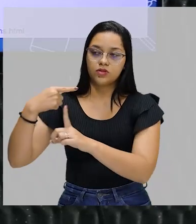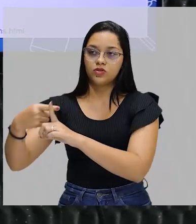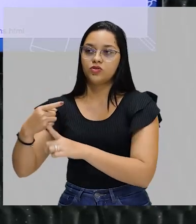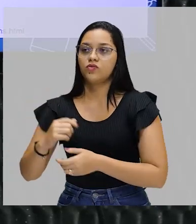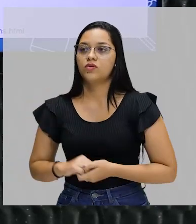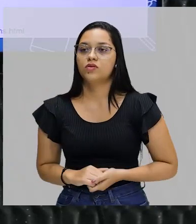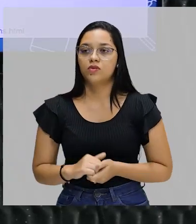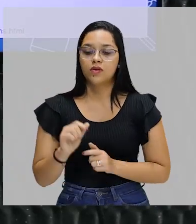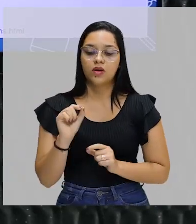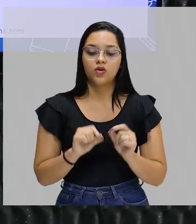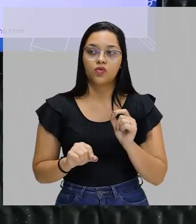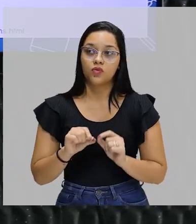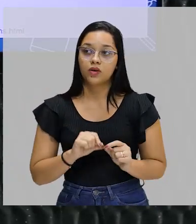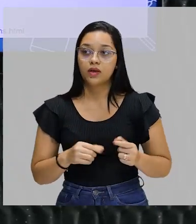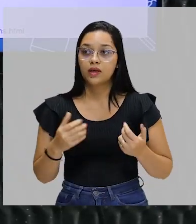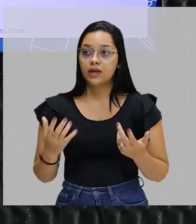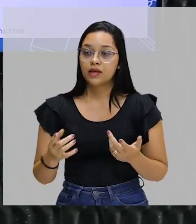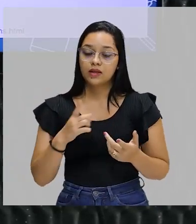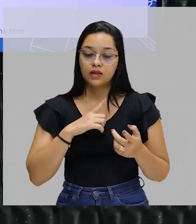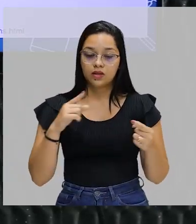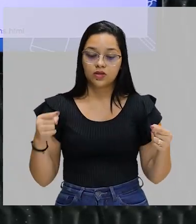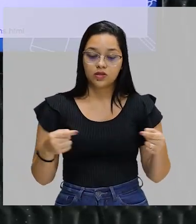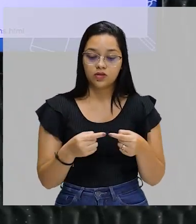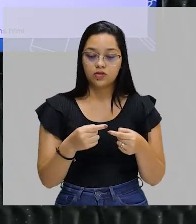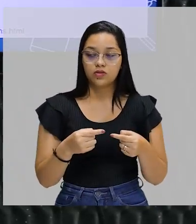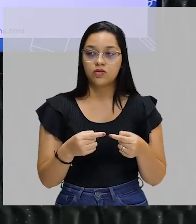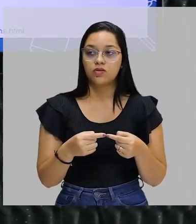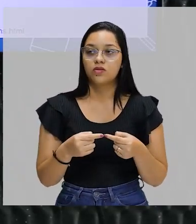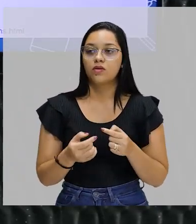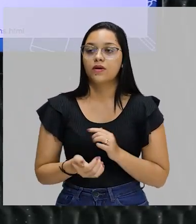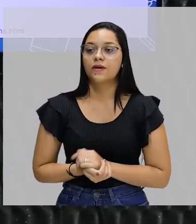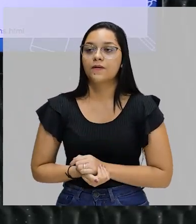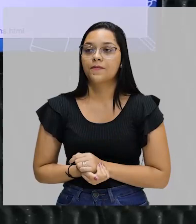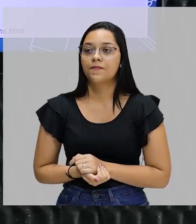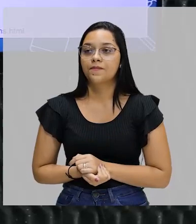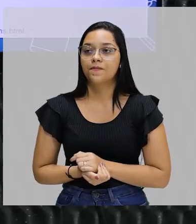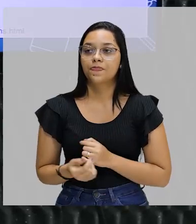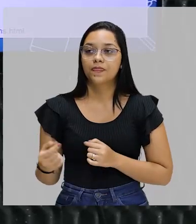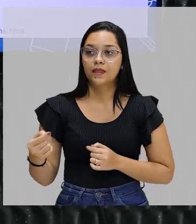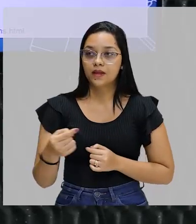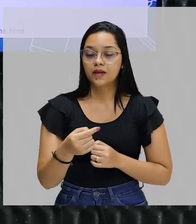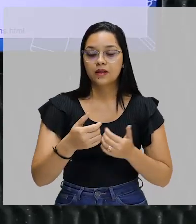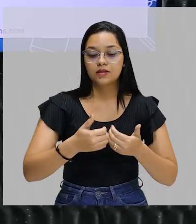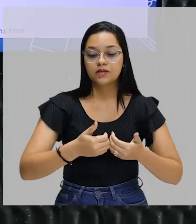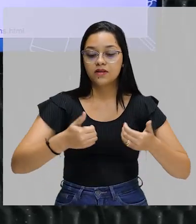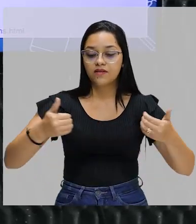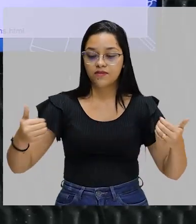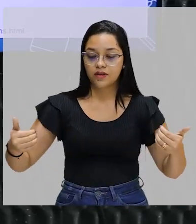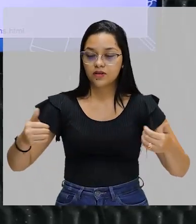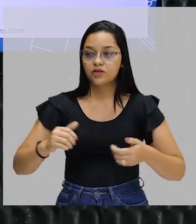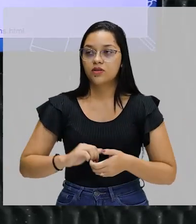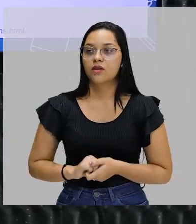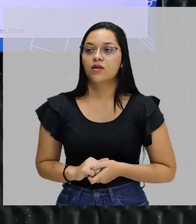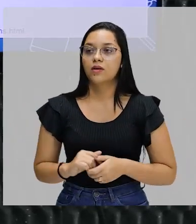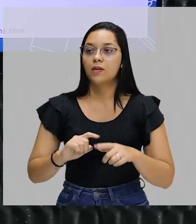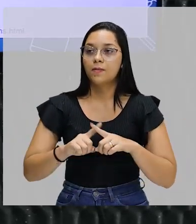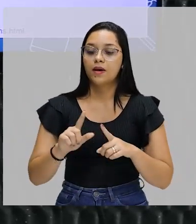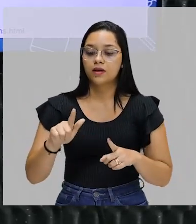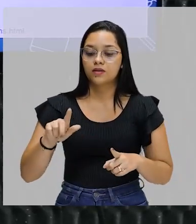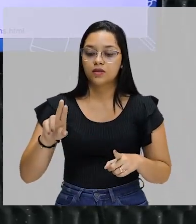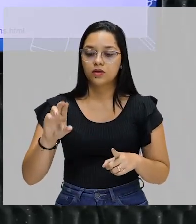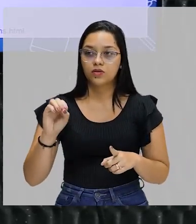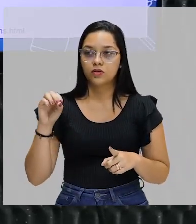Então a tendência delas, né, é de acordo com com o eletromagnetismo, é que elas se afastem, certo? Mas o gluon ele vai